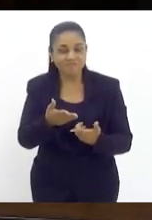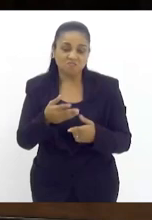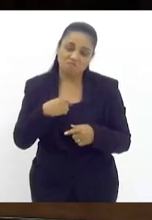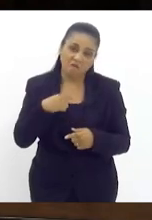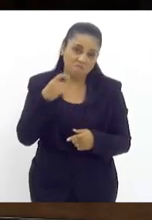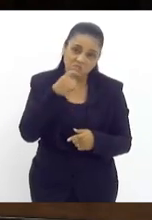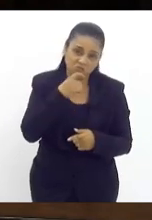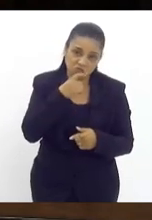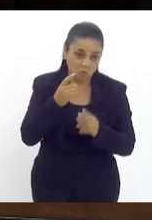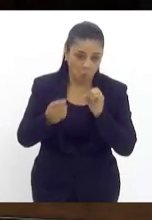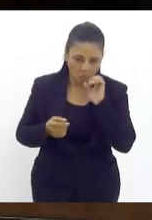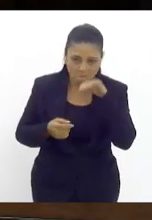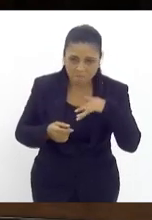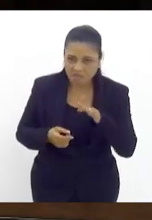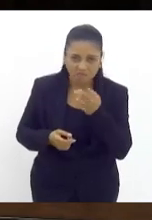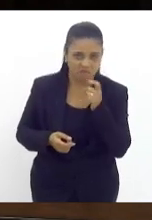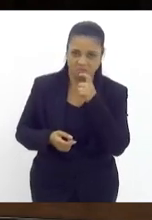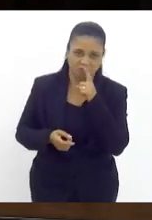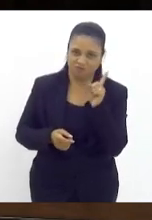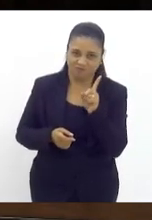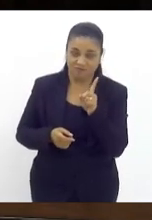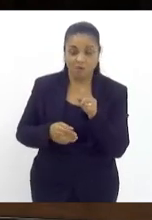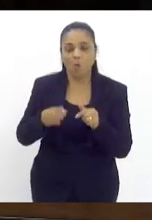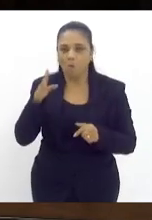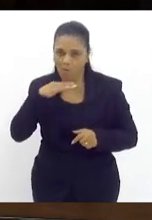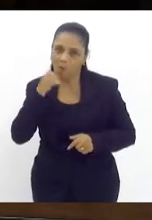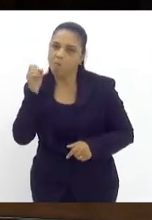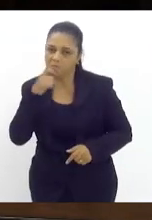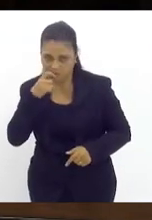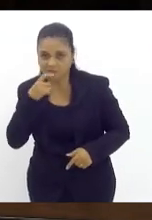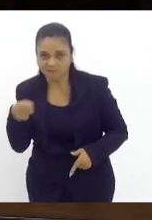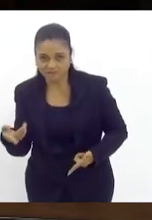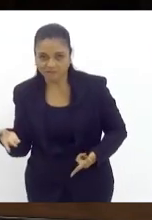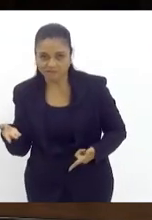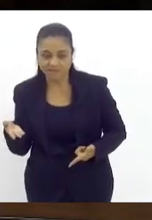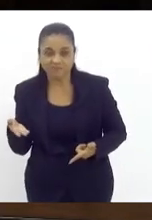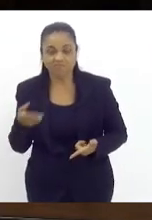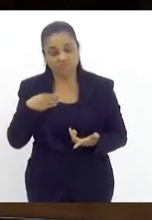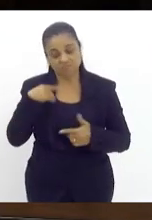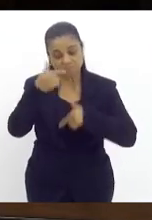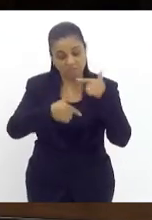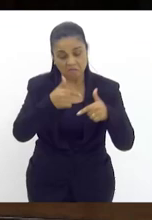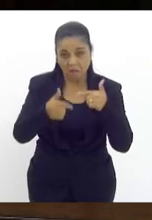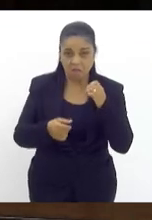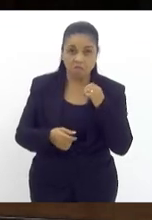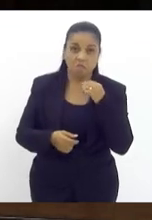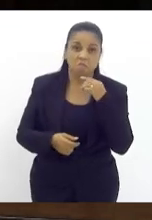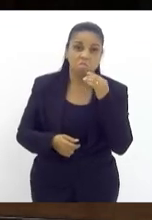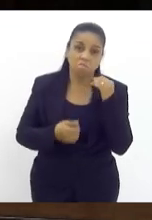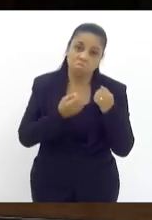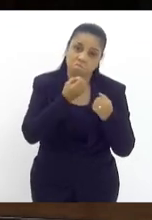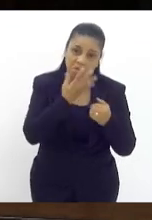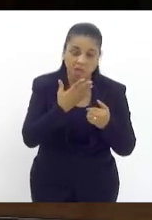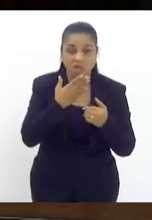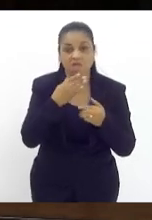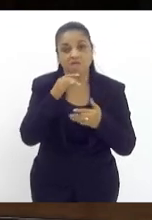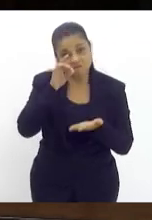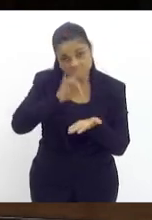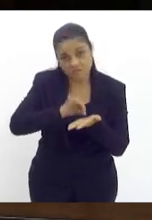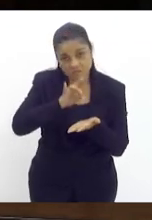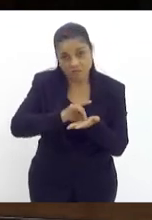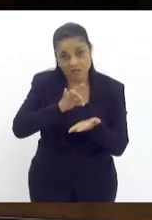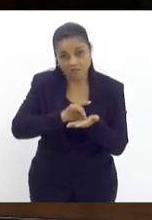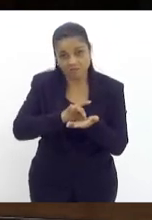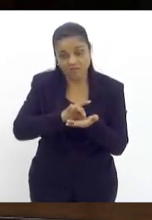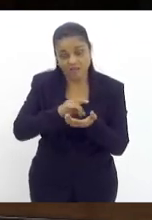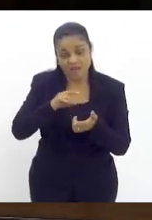mentir, o bem e a verdade vão juntos, então a gente trabalha com a verdade. Então, muitas vezes, a gente pode se desanimar porque vê o